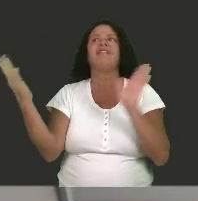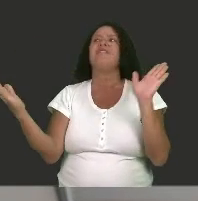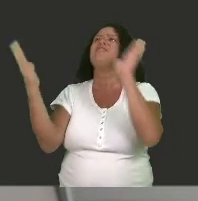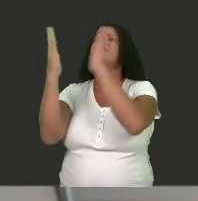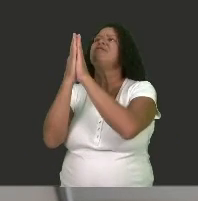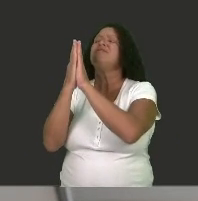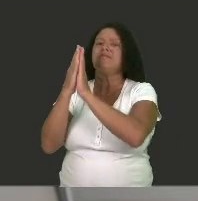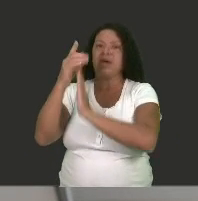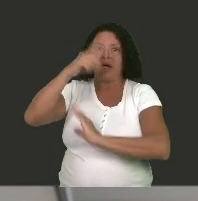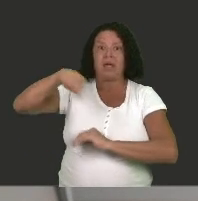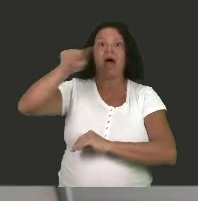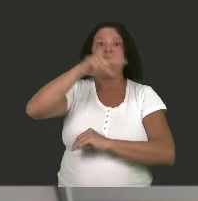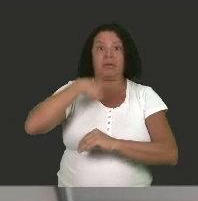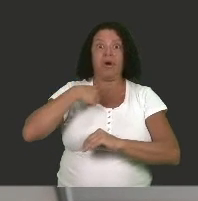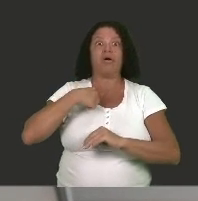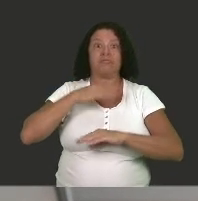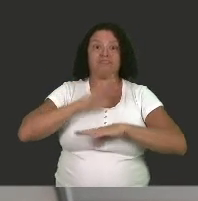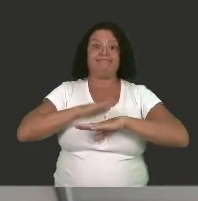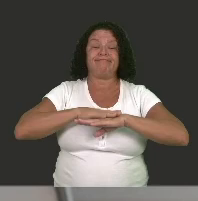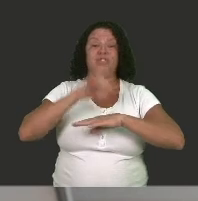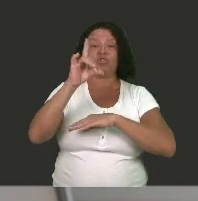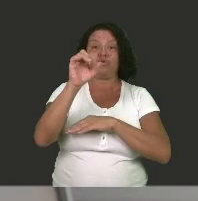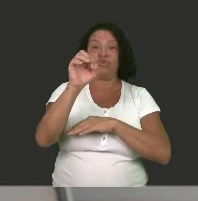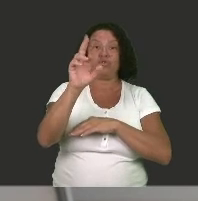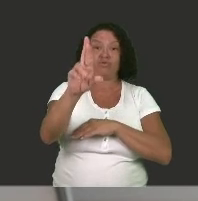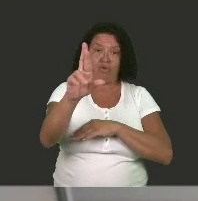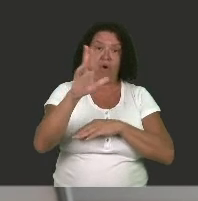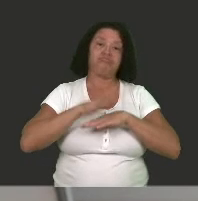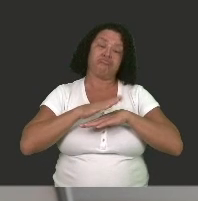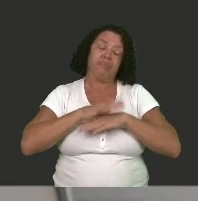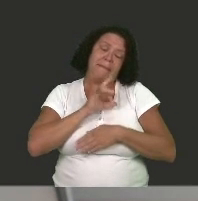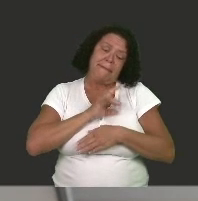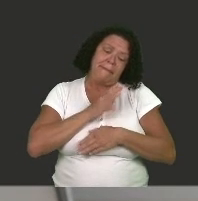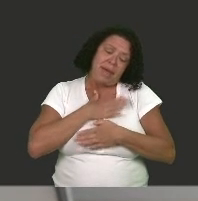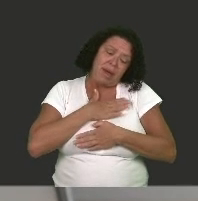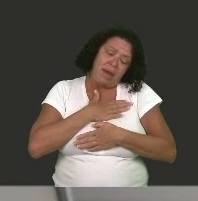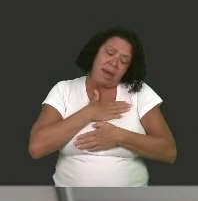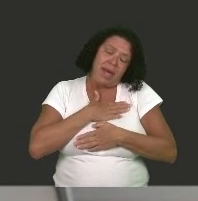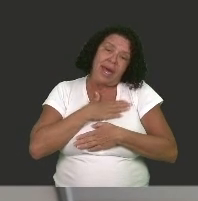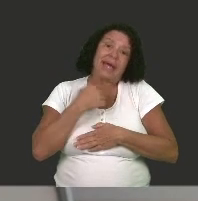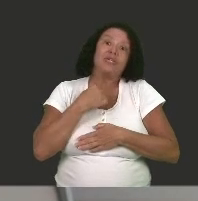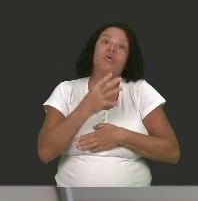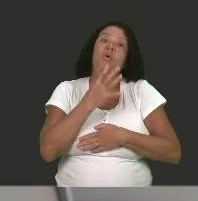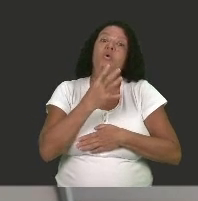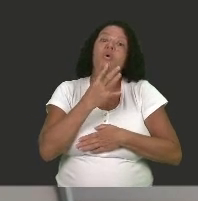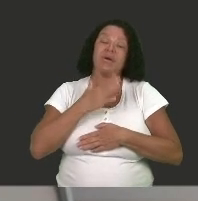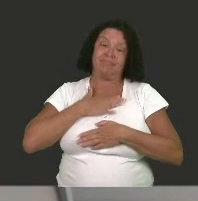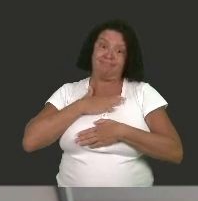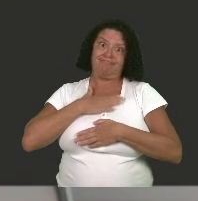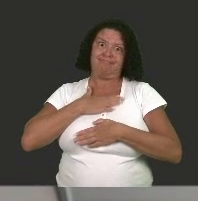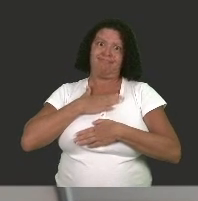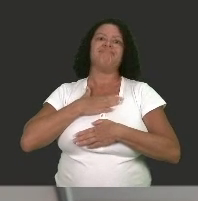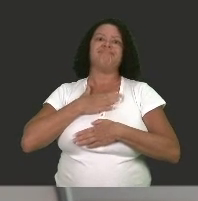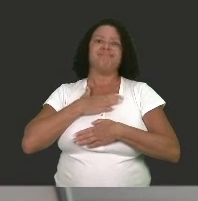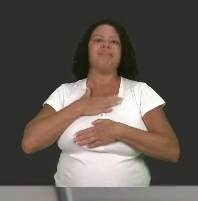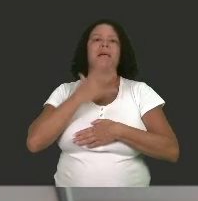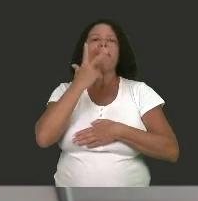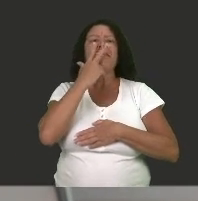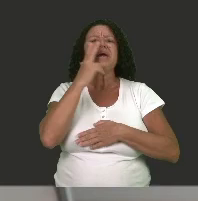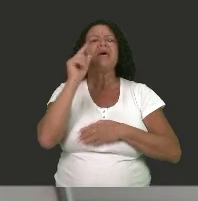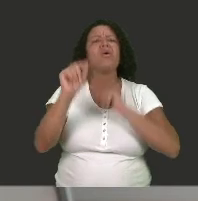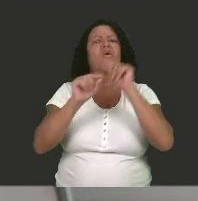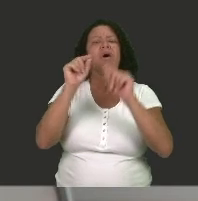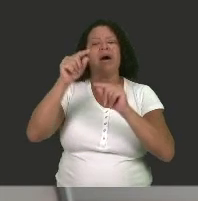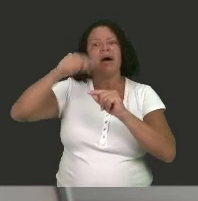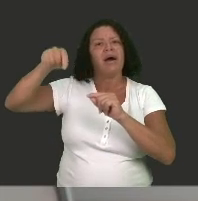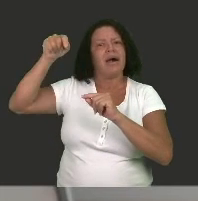frente as nossas próprias dores, aos nossos próprios medos, a nos conhecermos, né? É como se estivéssemos